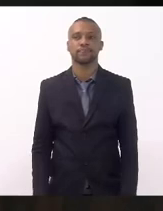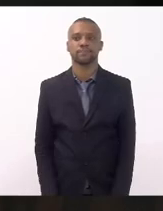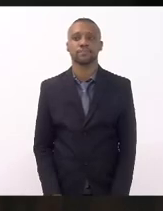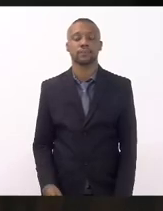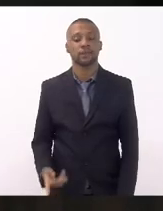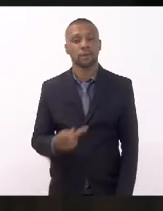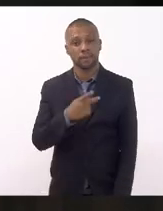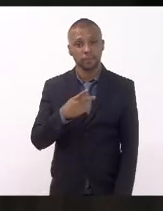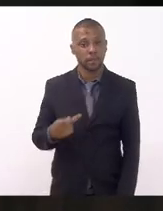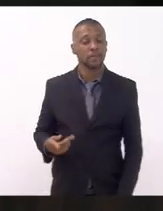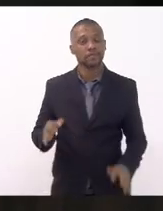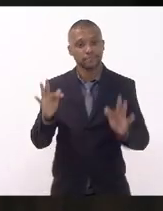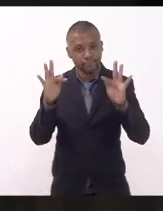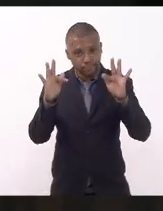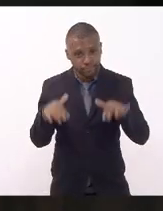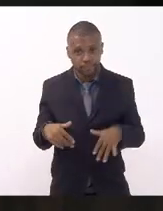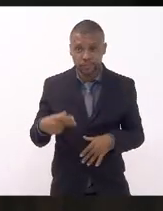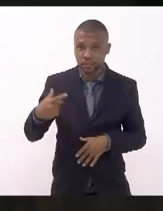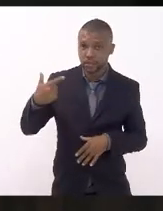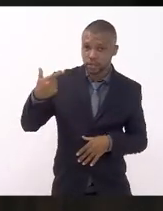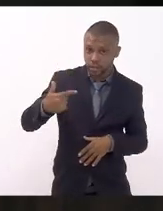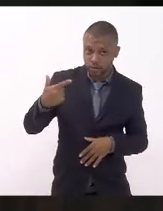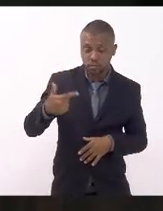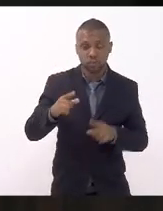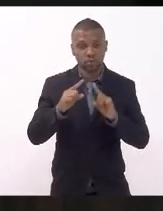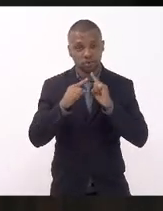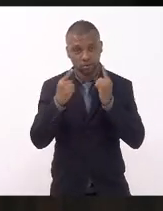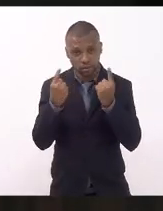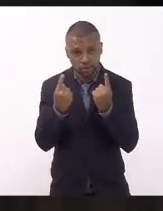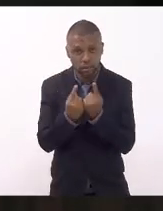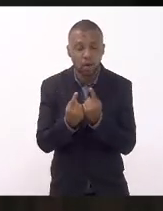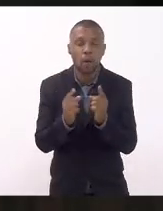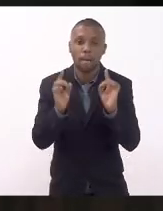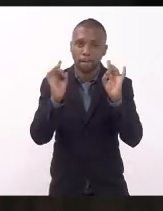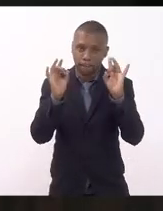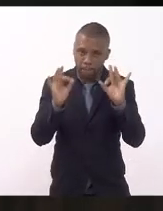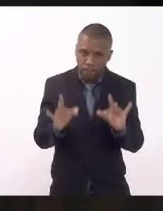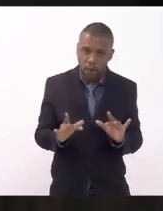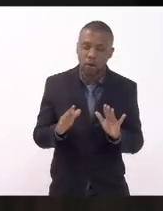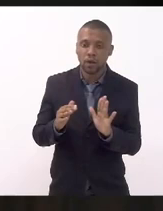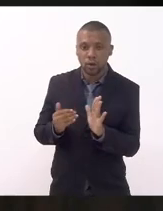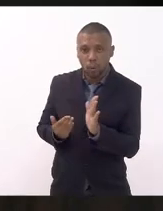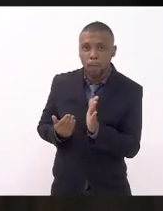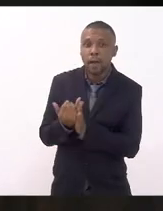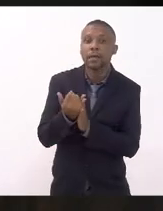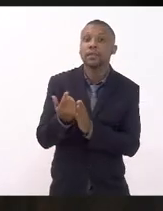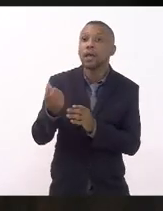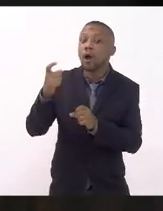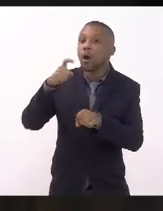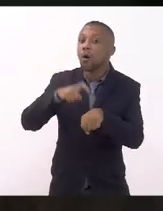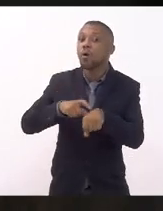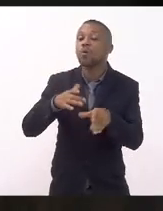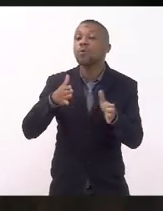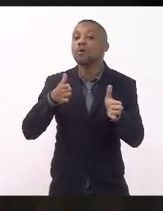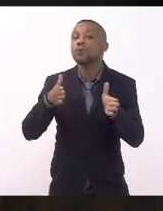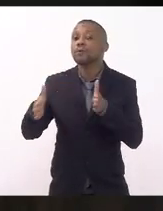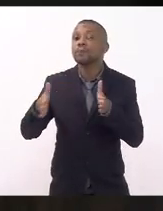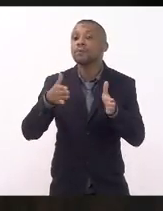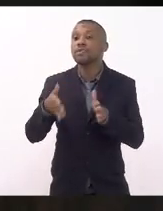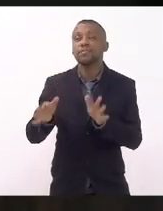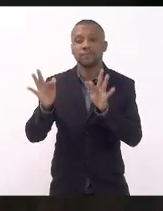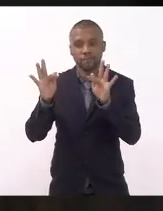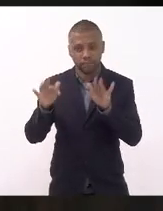encerra a segunda sessão extraordinária e passa ao expediente final.